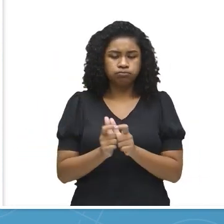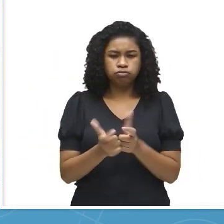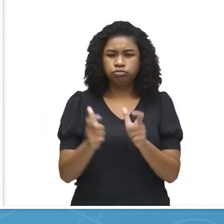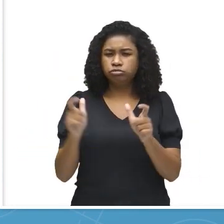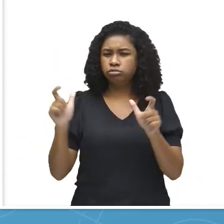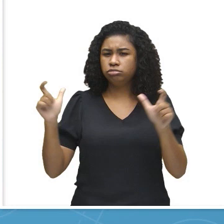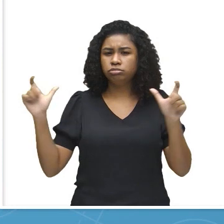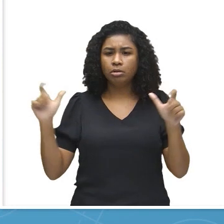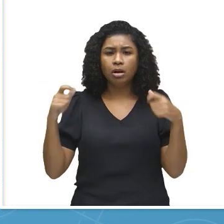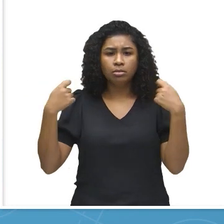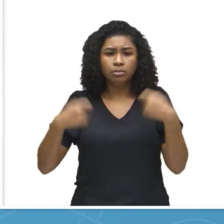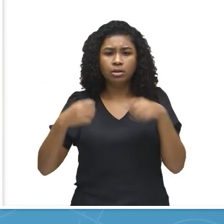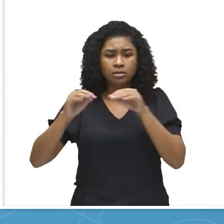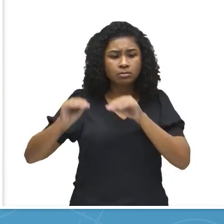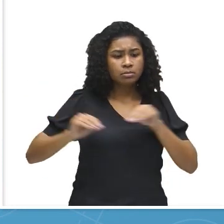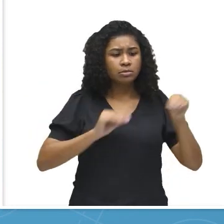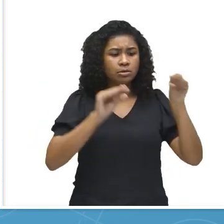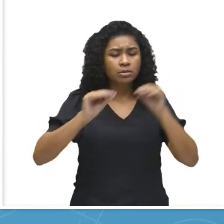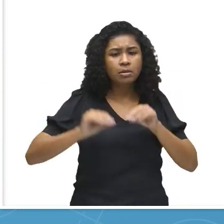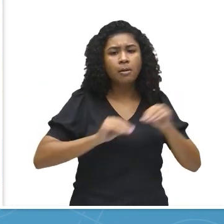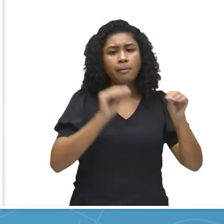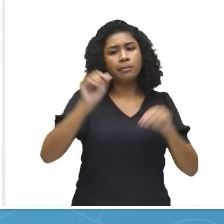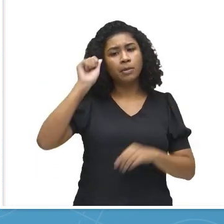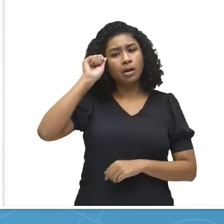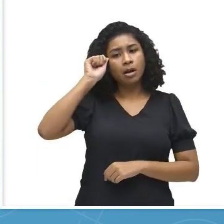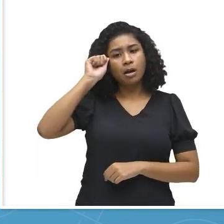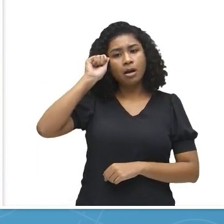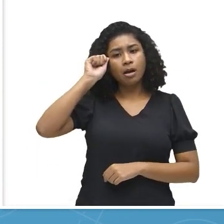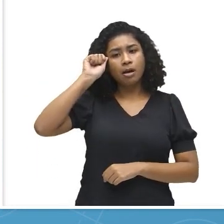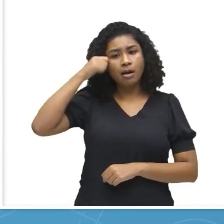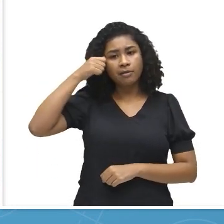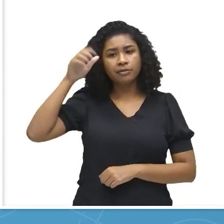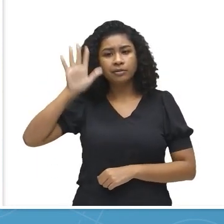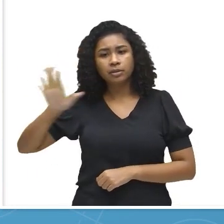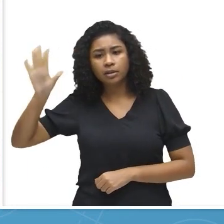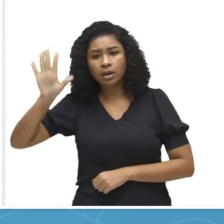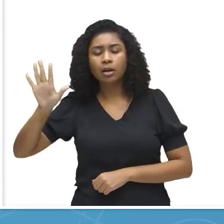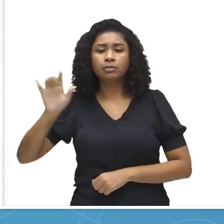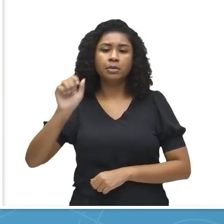de migração para a África e para a Ásia. Letra C,